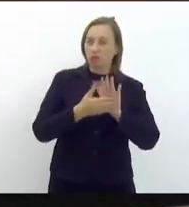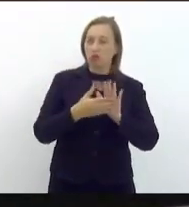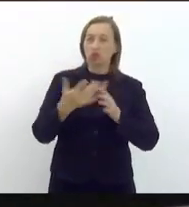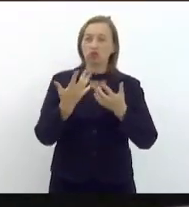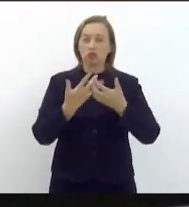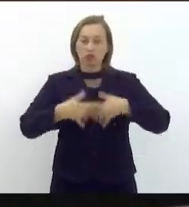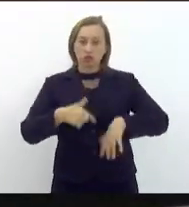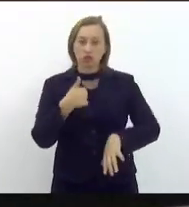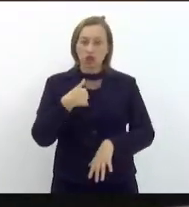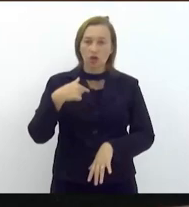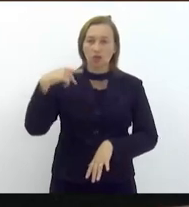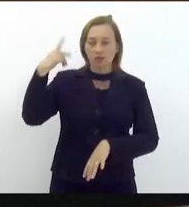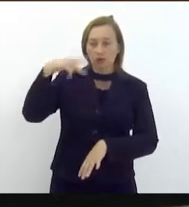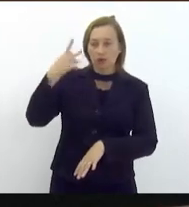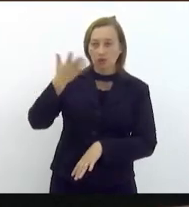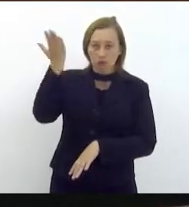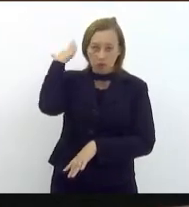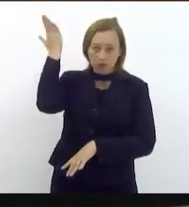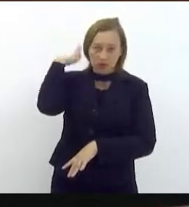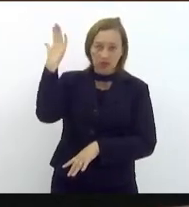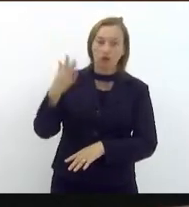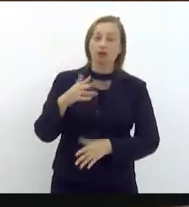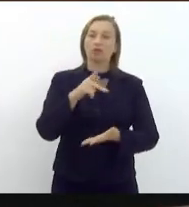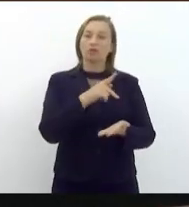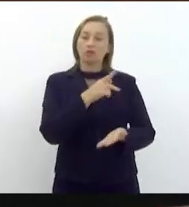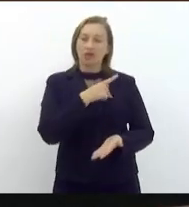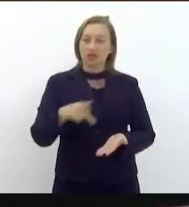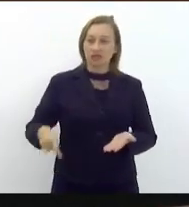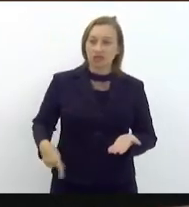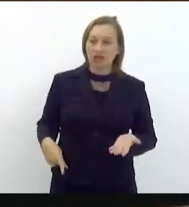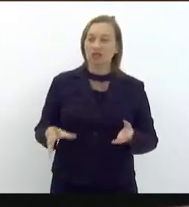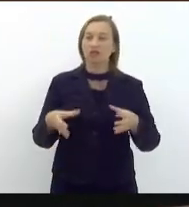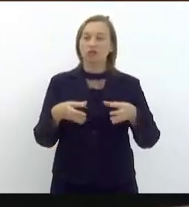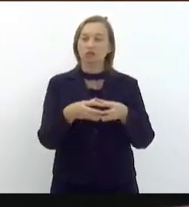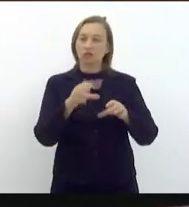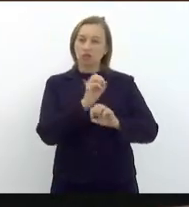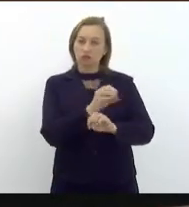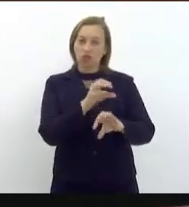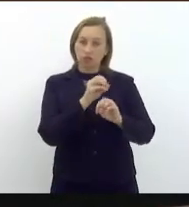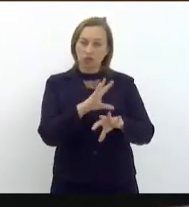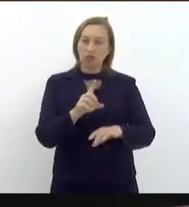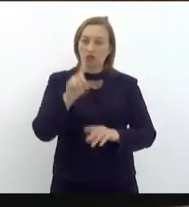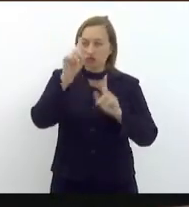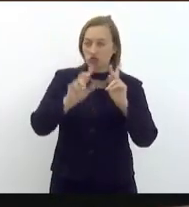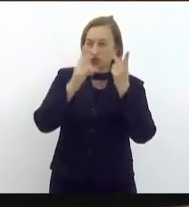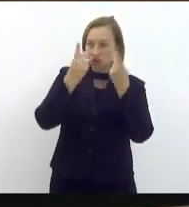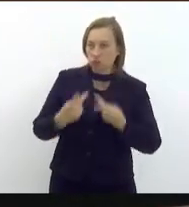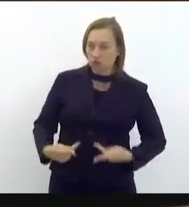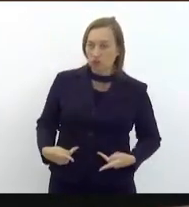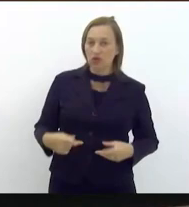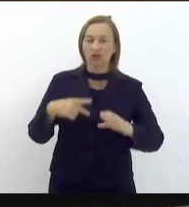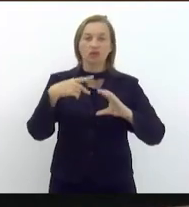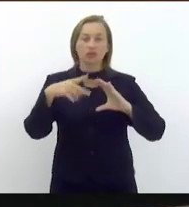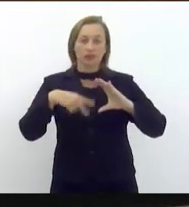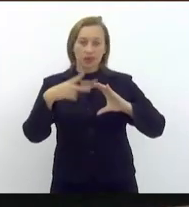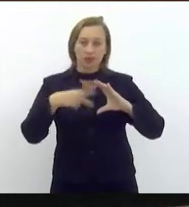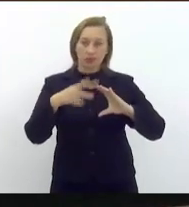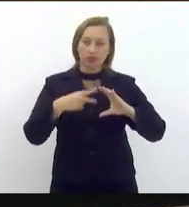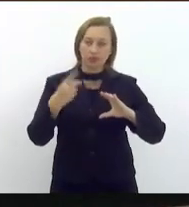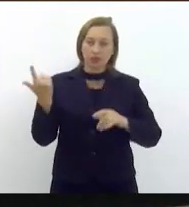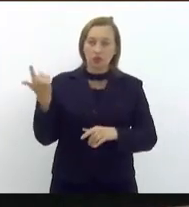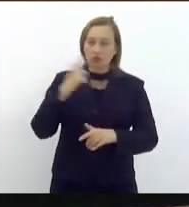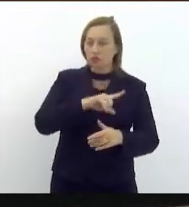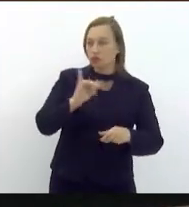Era vereador presidente da Comissão de educação Assistência Social e Direitos Humanos da Câmara Municipal conseguindo